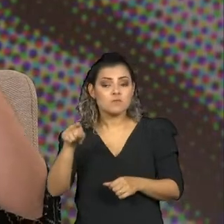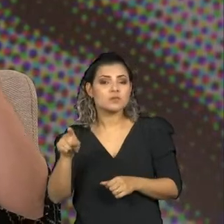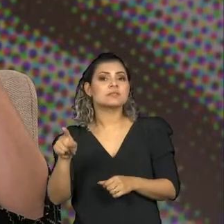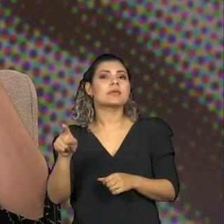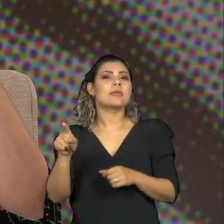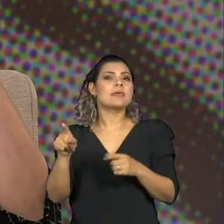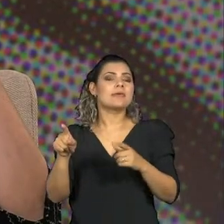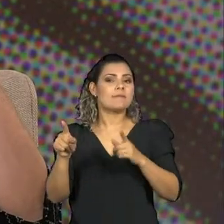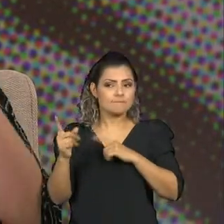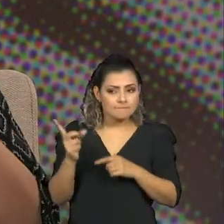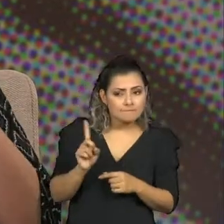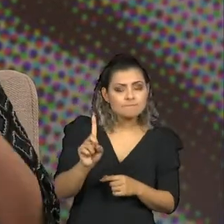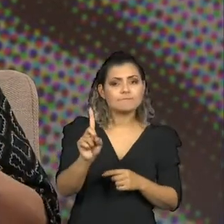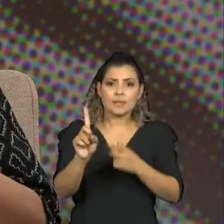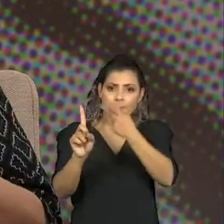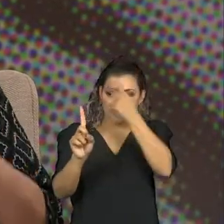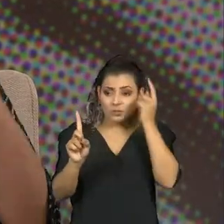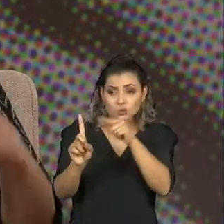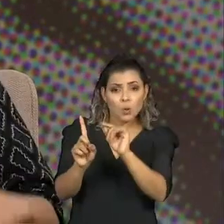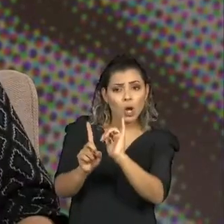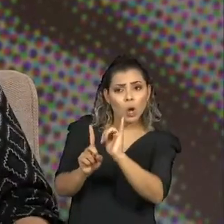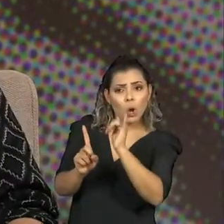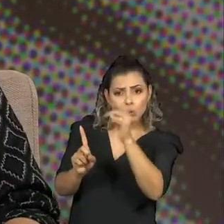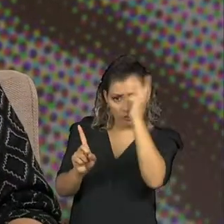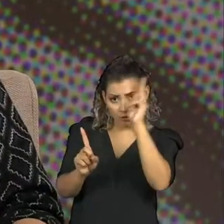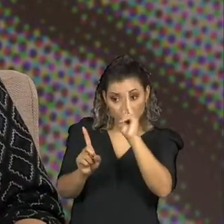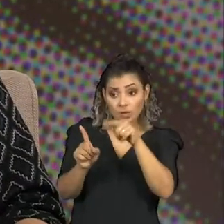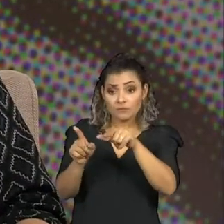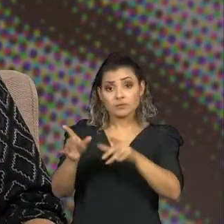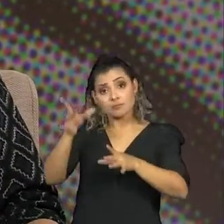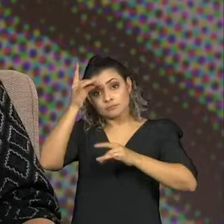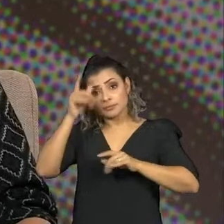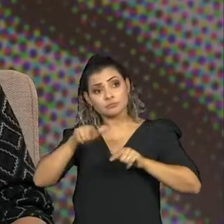tem uma pessoa contando a história e você representa.